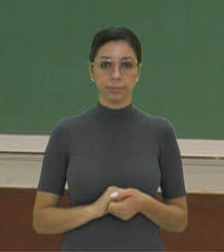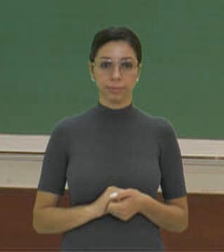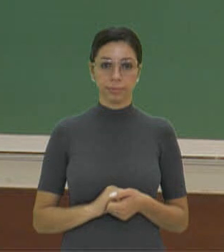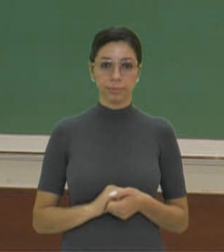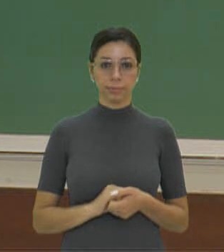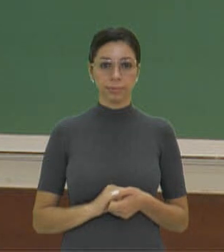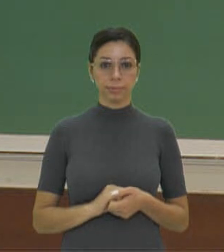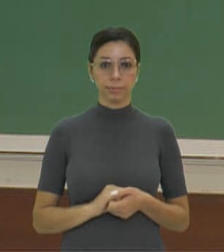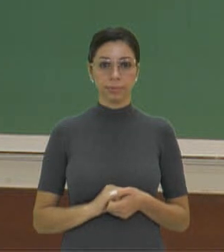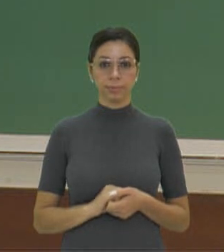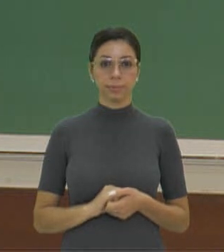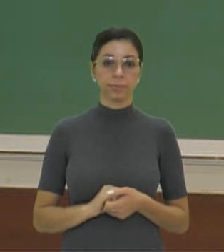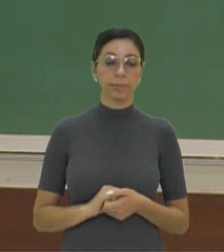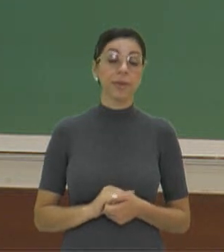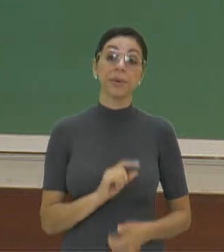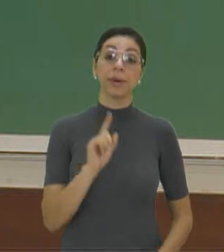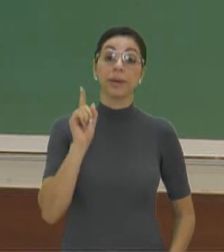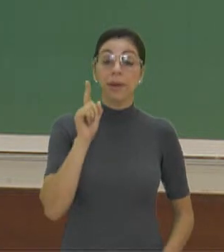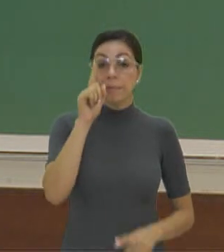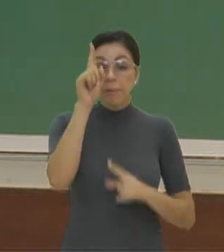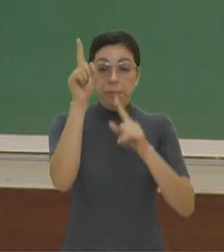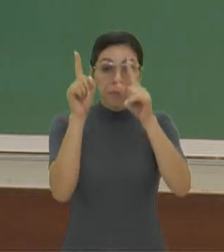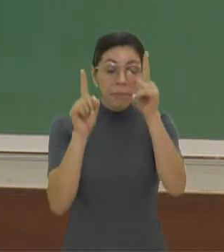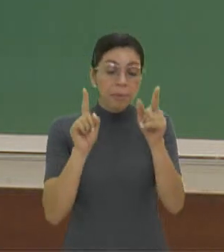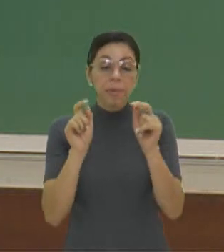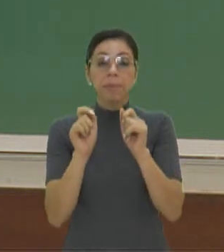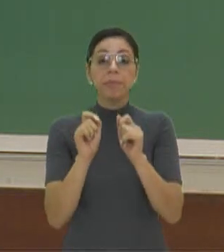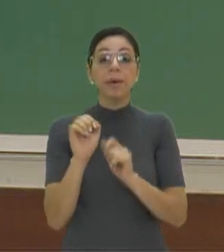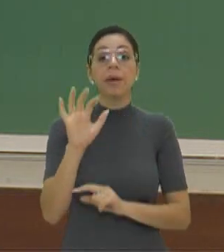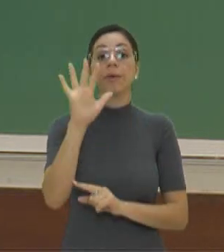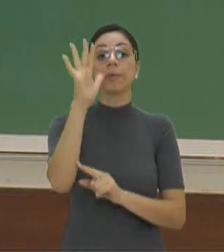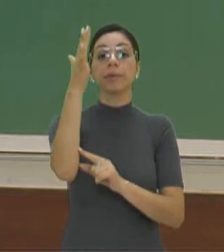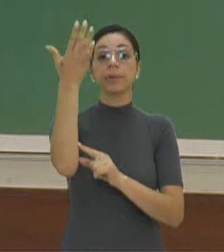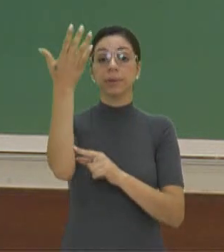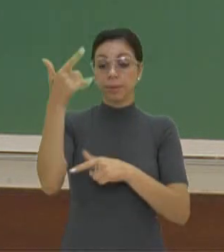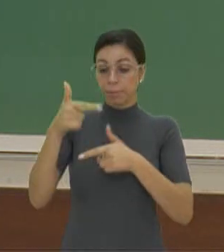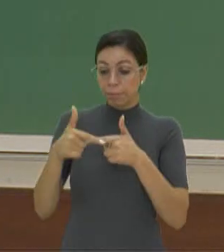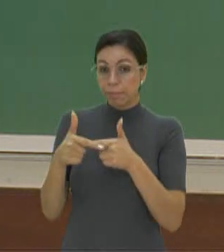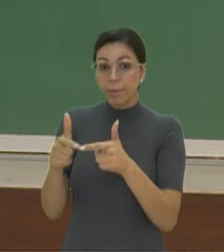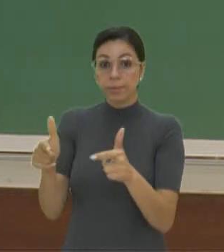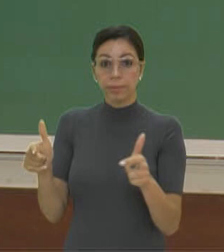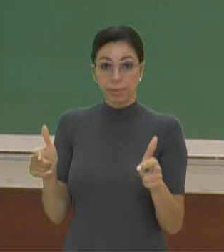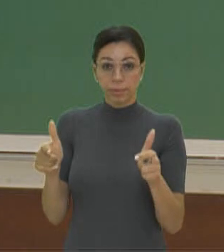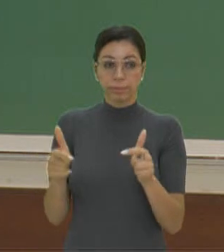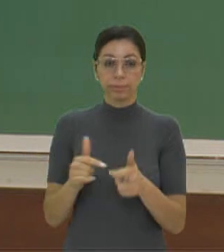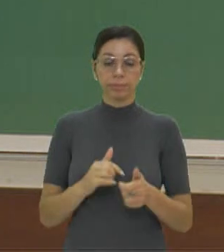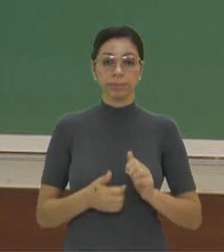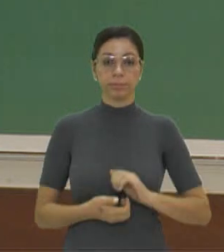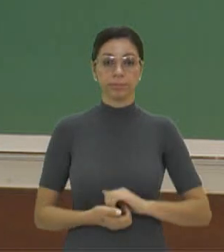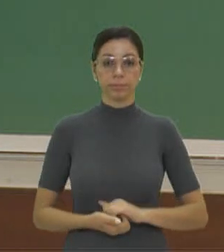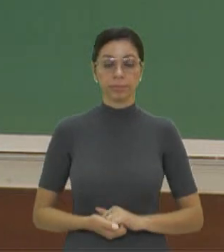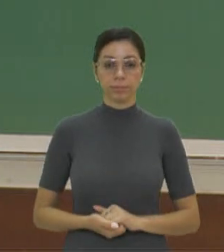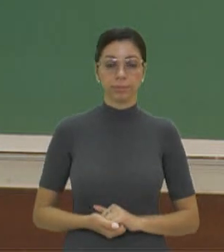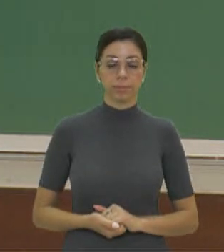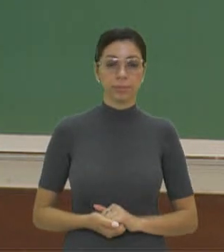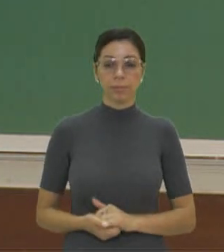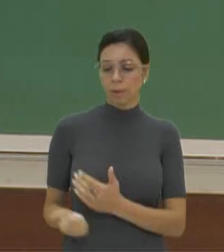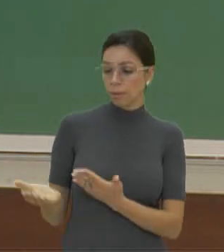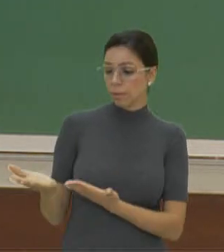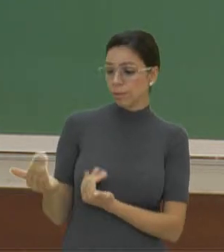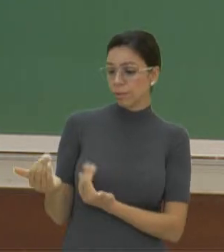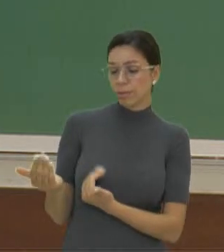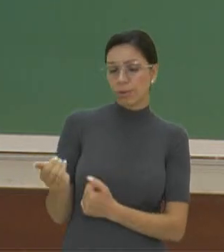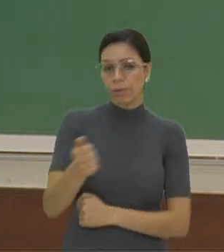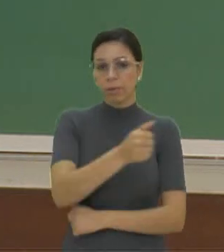aqui nós vamos falar de uma invenção que aconteceu por acidente, aconteceu ao acaso, né? Quando jovem, quando